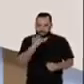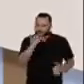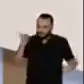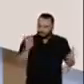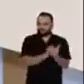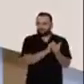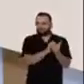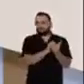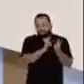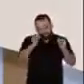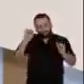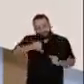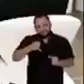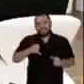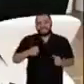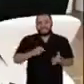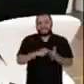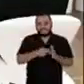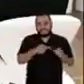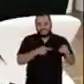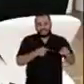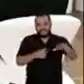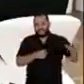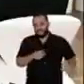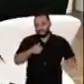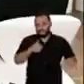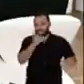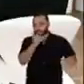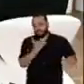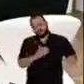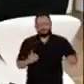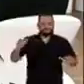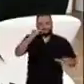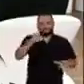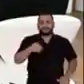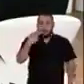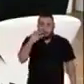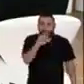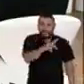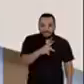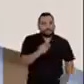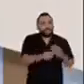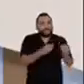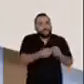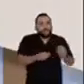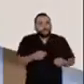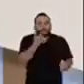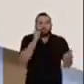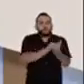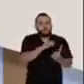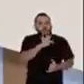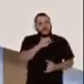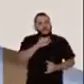e você está numa posição inferior que merece o perdão claro que seu pai pode estar em casa pensando como eu vou perdoar a tática o time espanhol